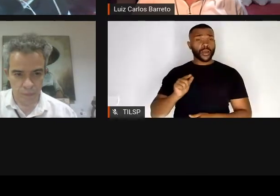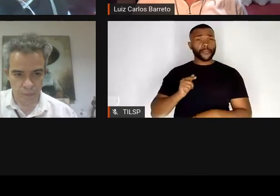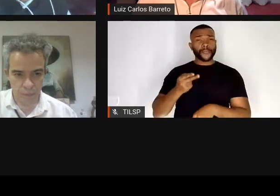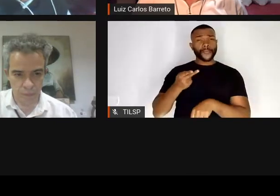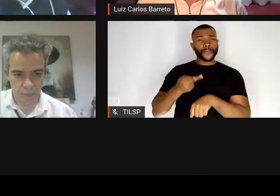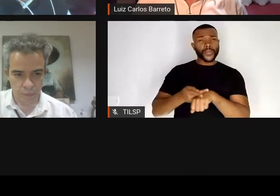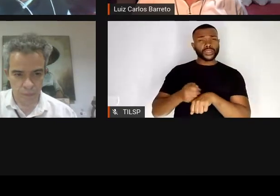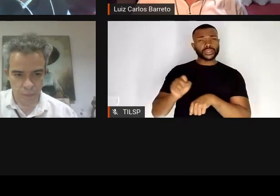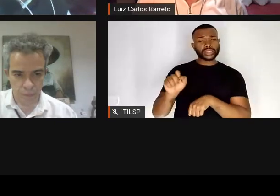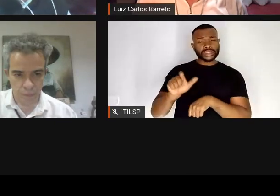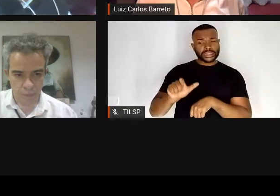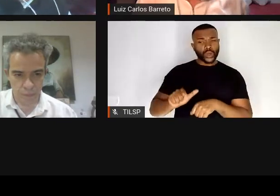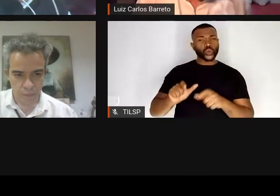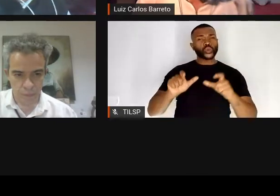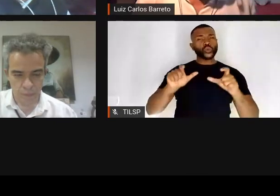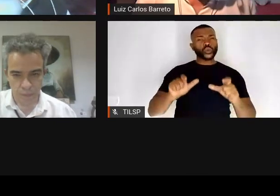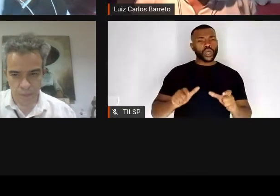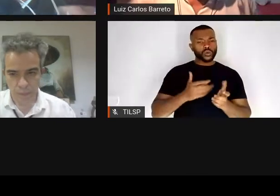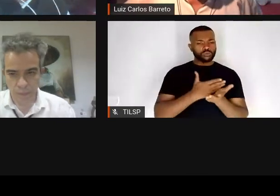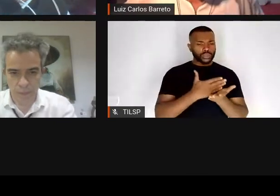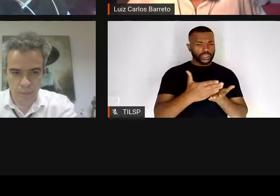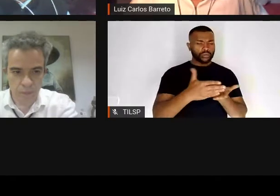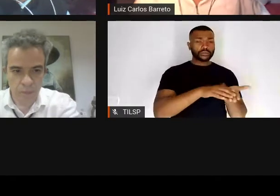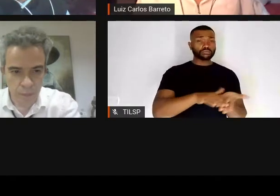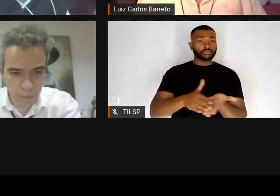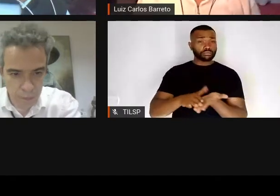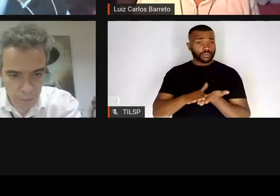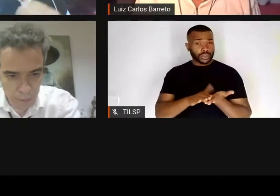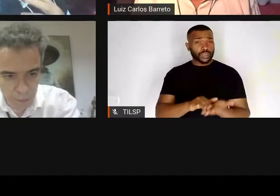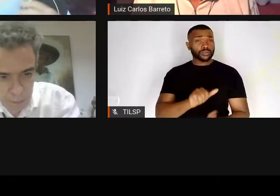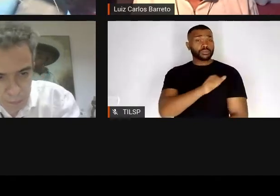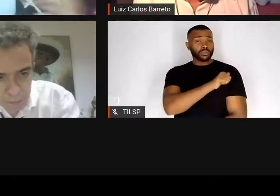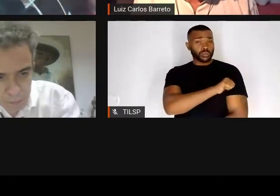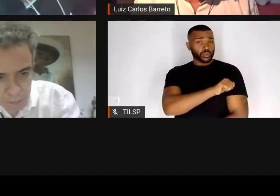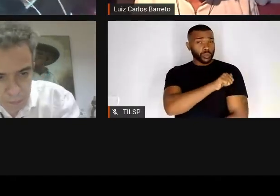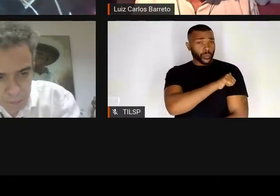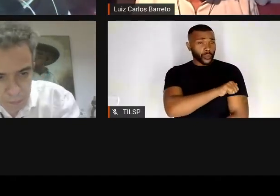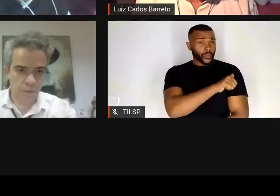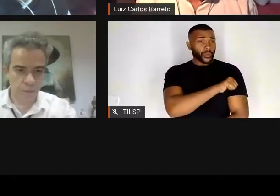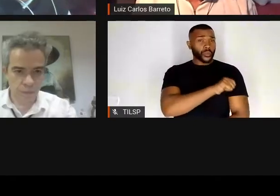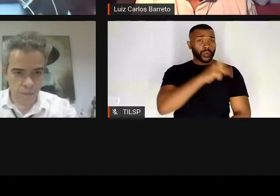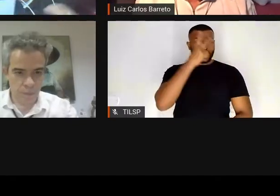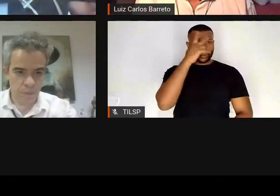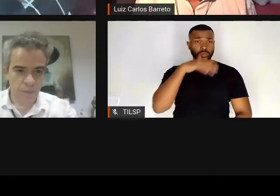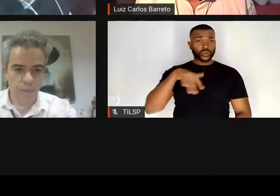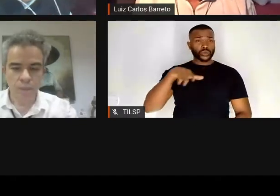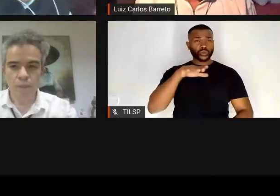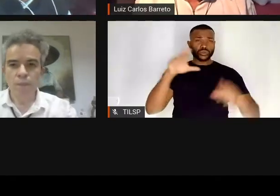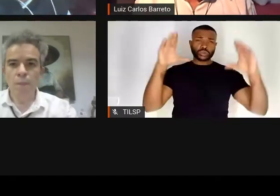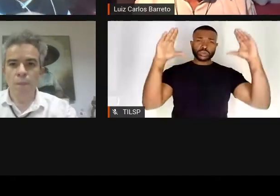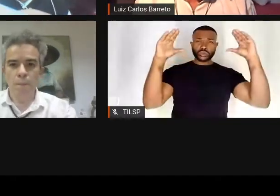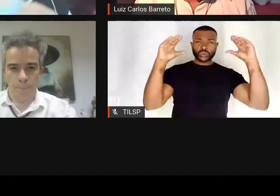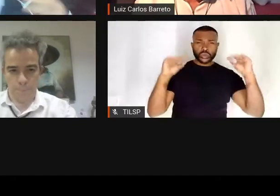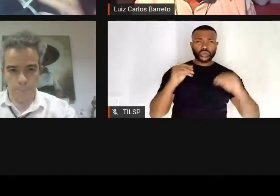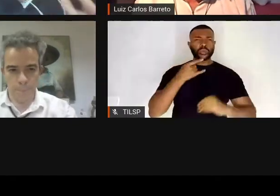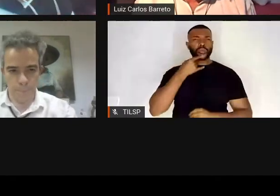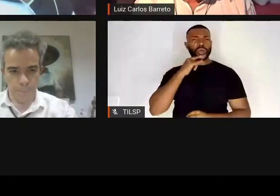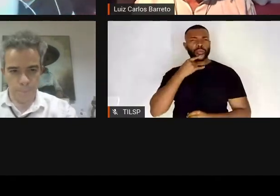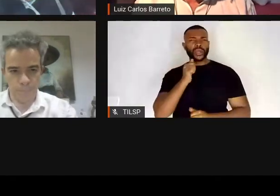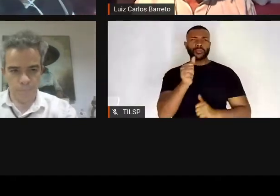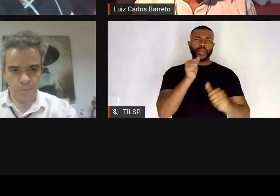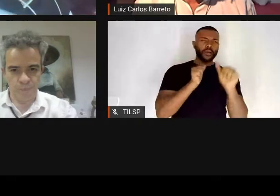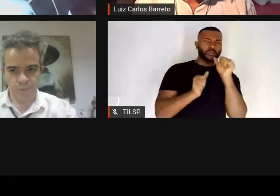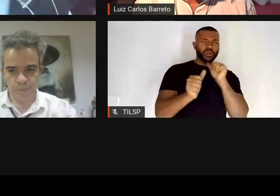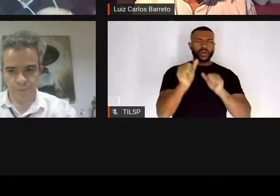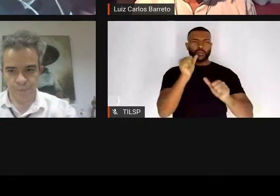samba do Rio de Janeiro, e ali chegava o pessoal do Cruzeiro para a noitada da cachaçada,